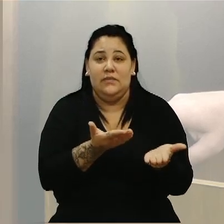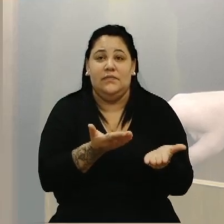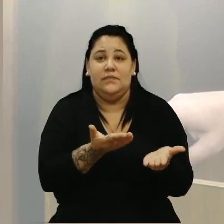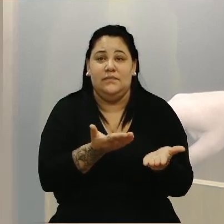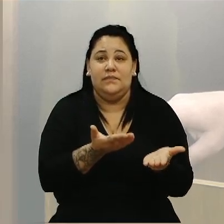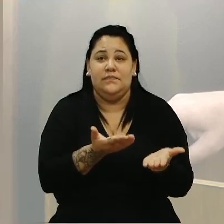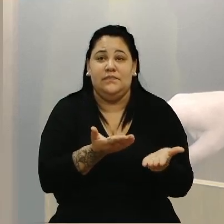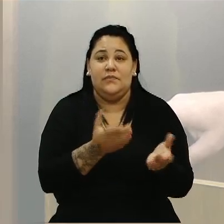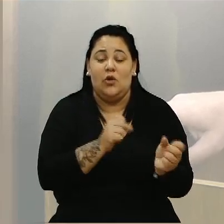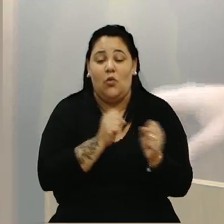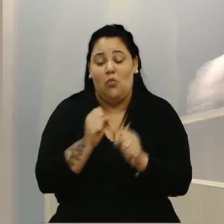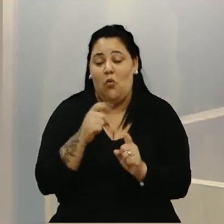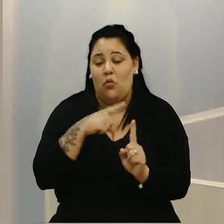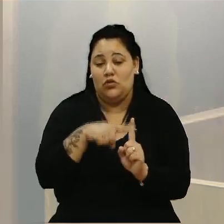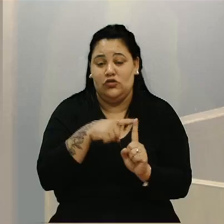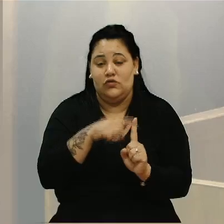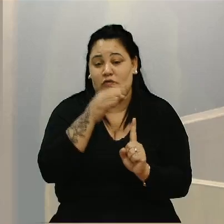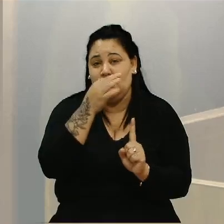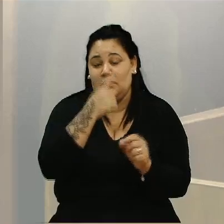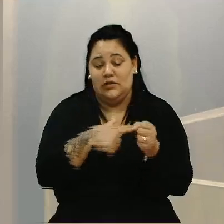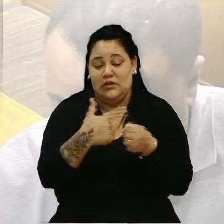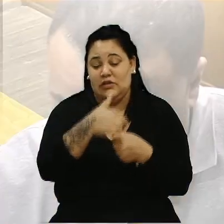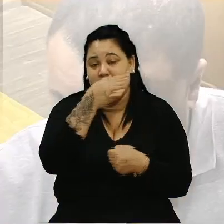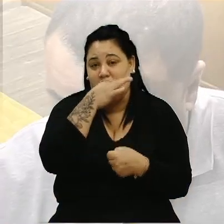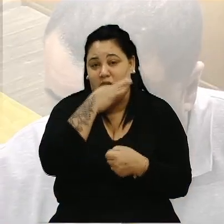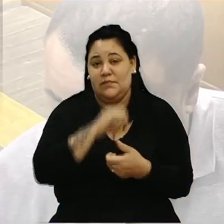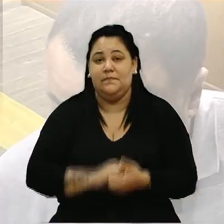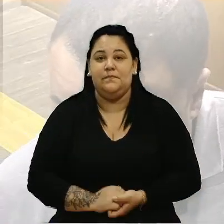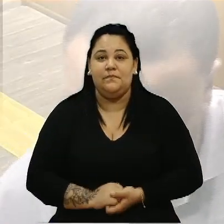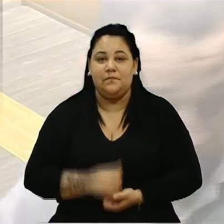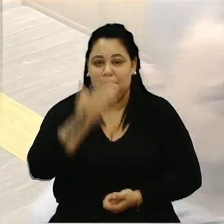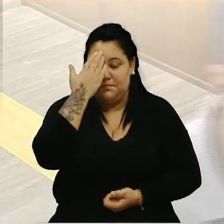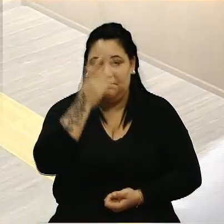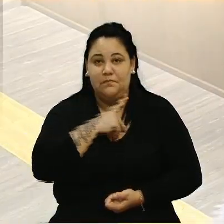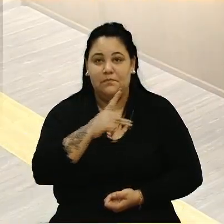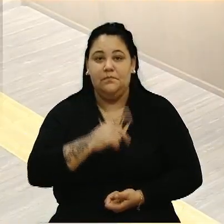vai ser positivo para a cidade de Caxias do Sul. Obrigado, senhora presidente. Próximo vereador inscrito.